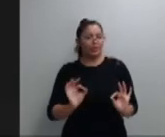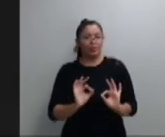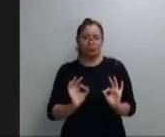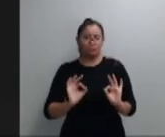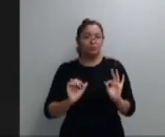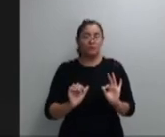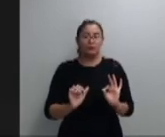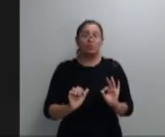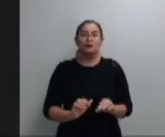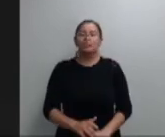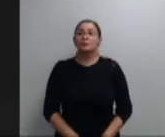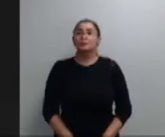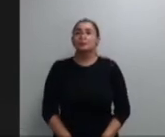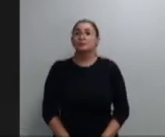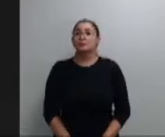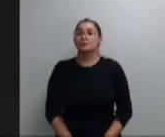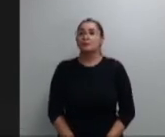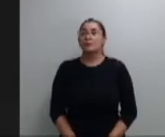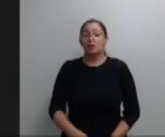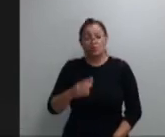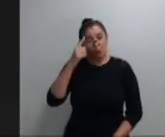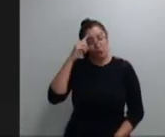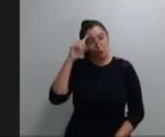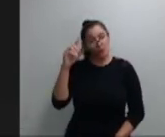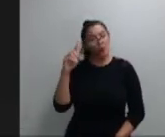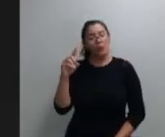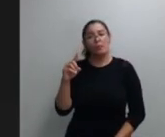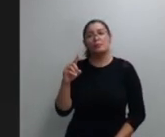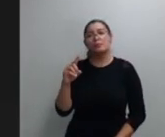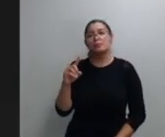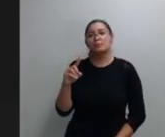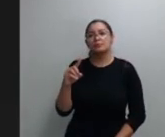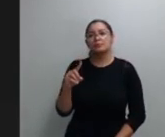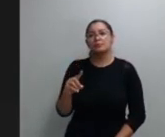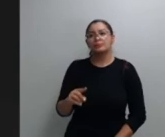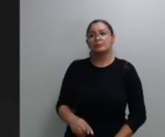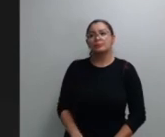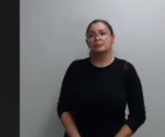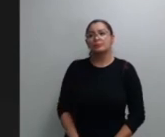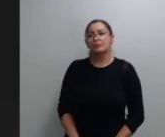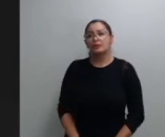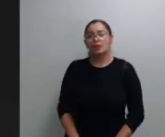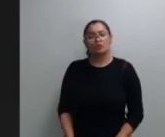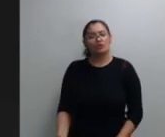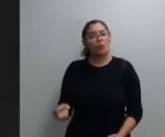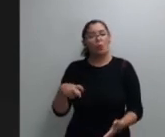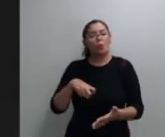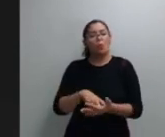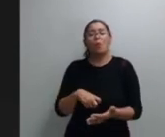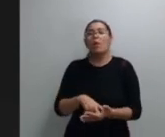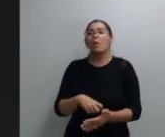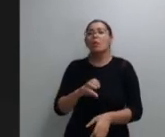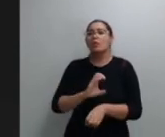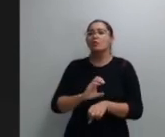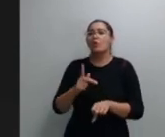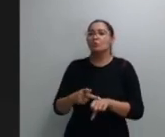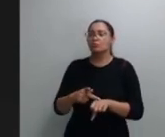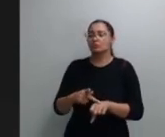excelência lançou a ideia de que abolição de crimes é a supressão de tipo penal ou de redução de pena claro que é